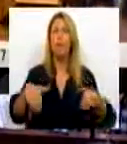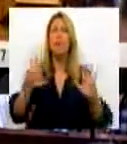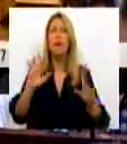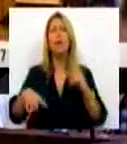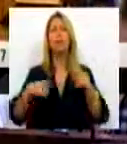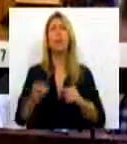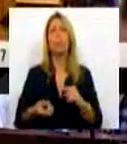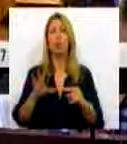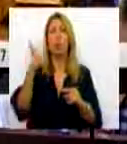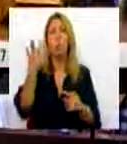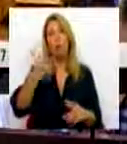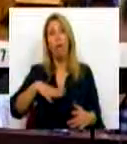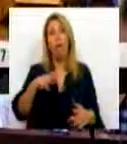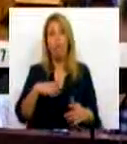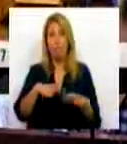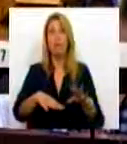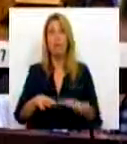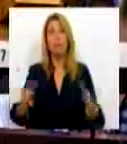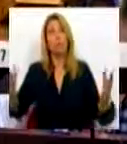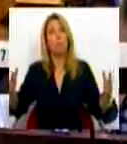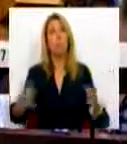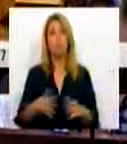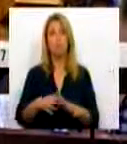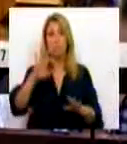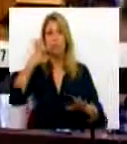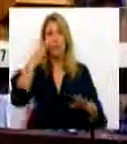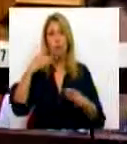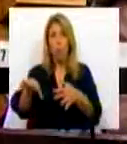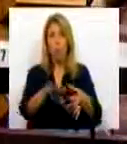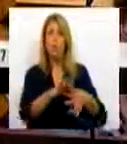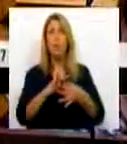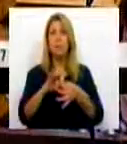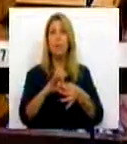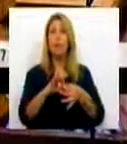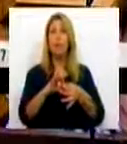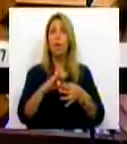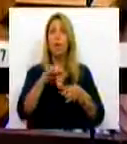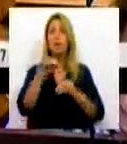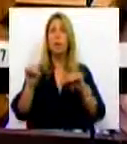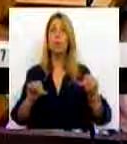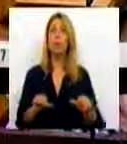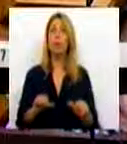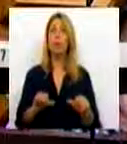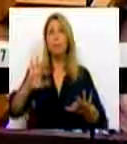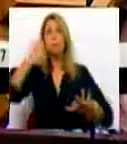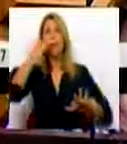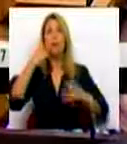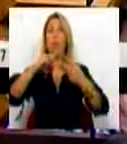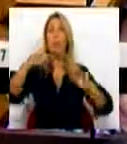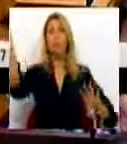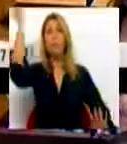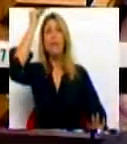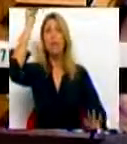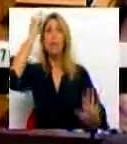quando pretendem fazer, pretendem não fazer à custa da coesão territorial, à custa dos municípios do